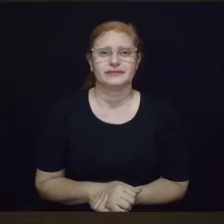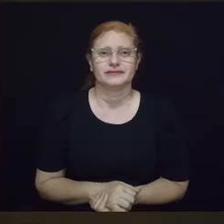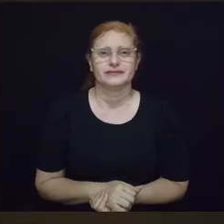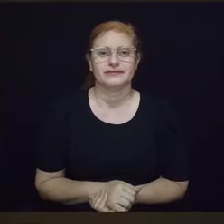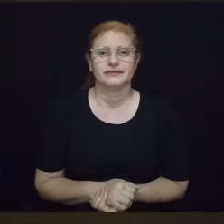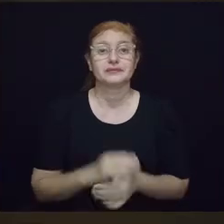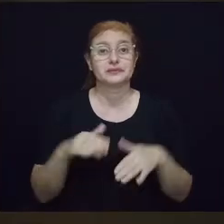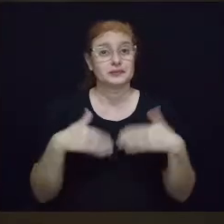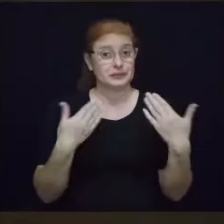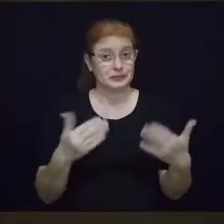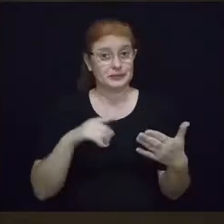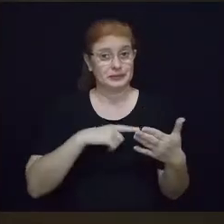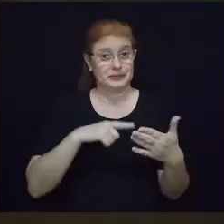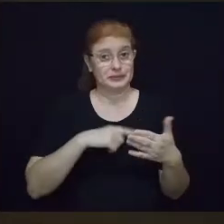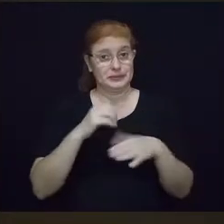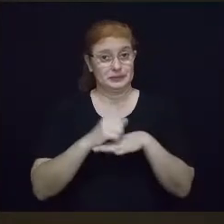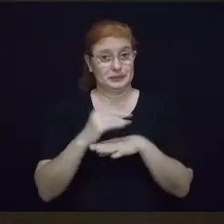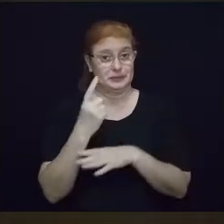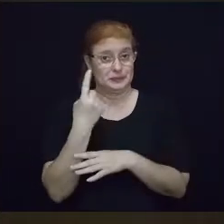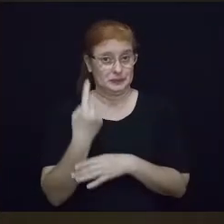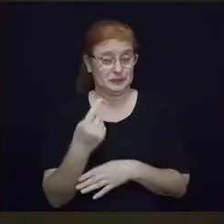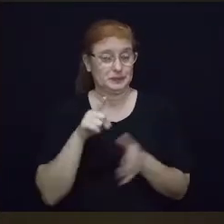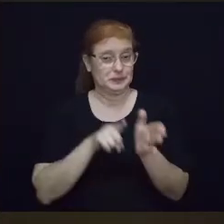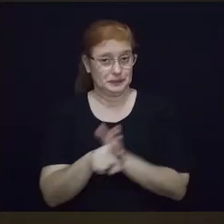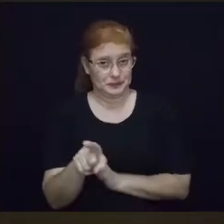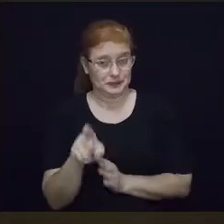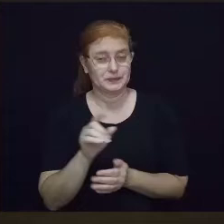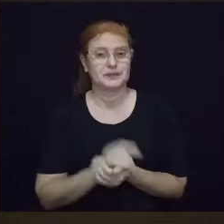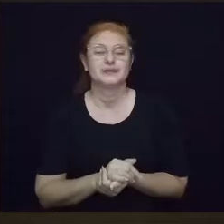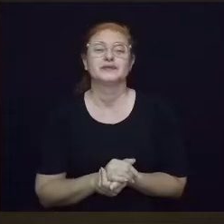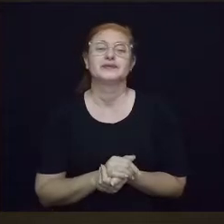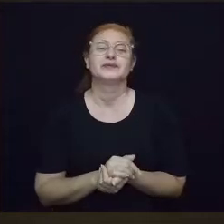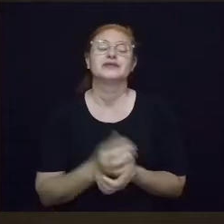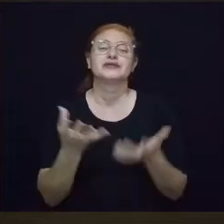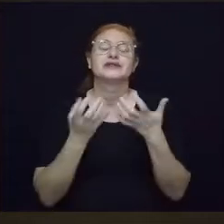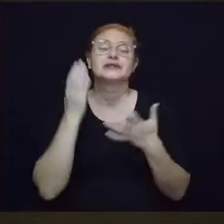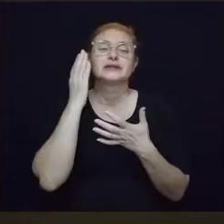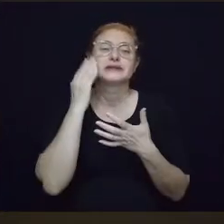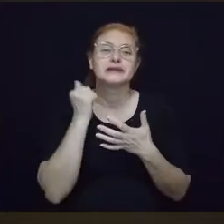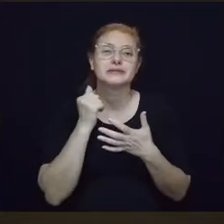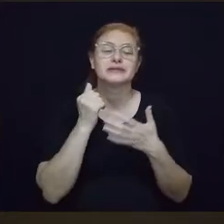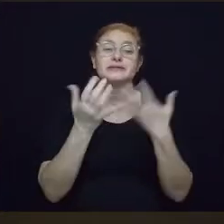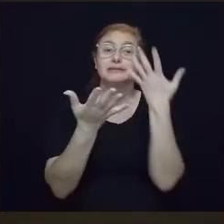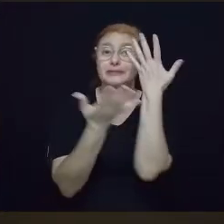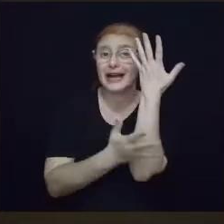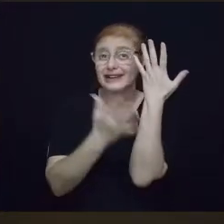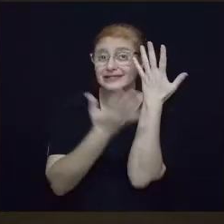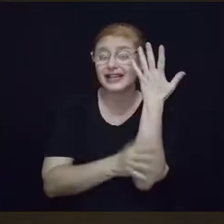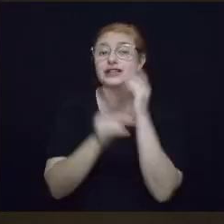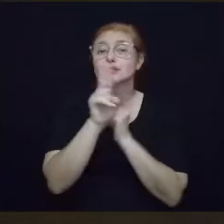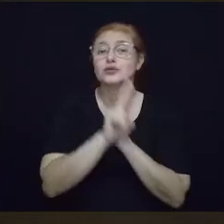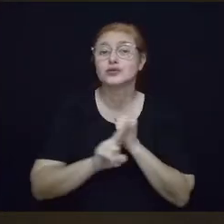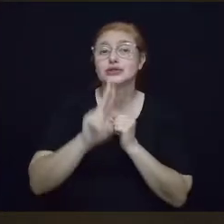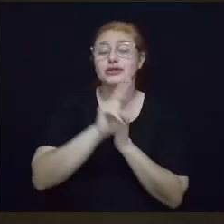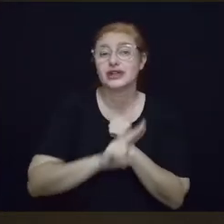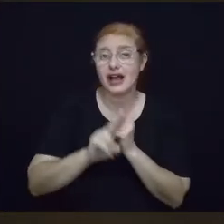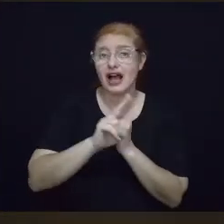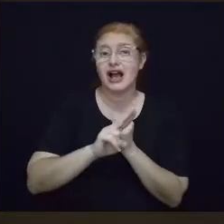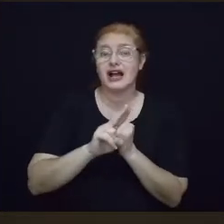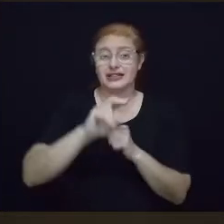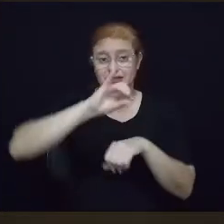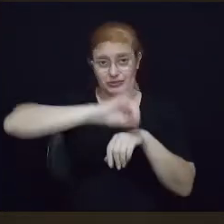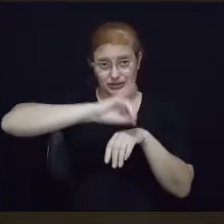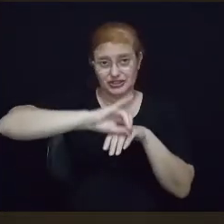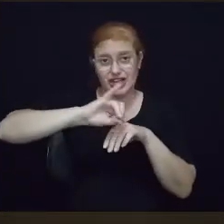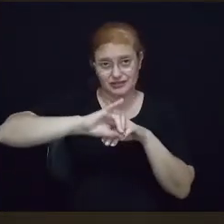Bom, trago mais uma aqui. Tem um pessoal curioso querendo saber das madeiras que foram usadas nas obras. Nós ainda